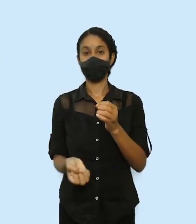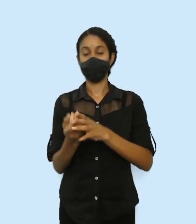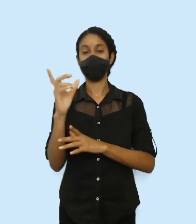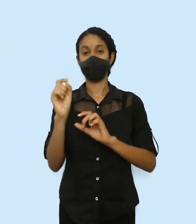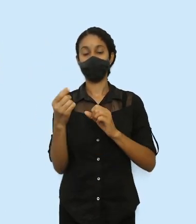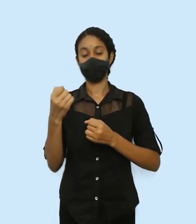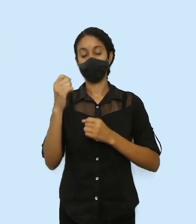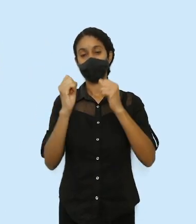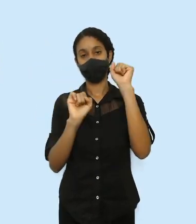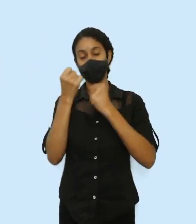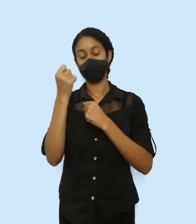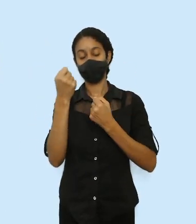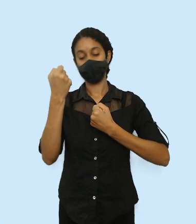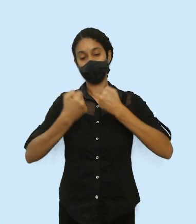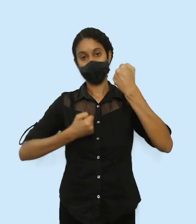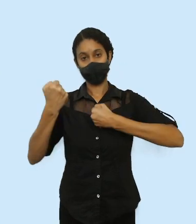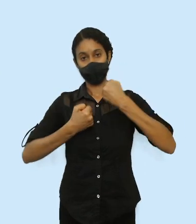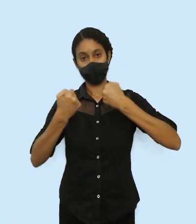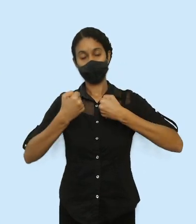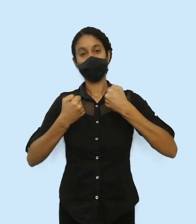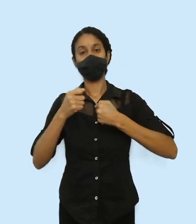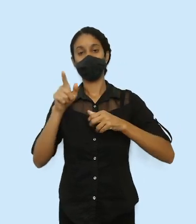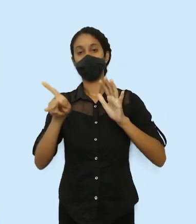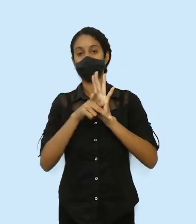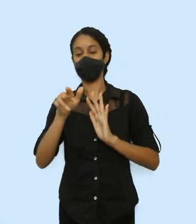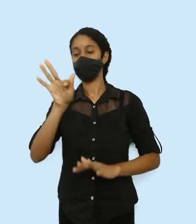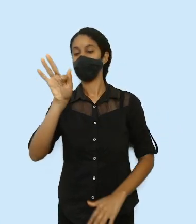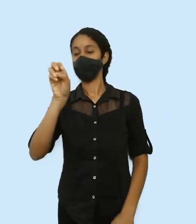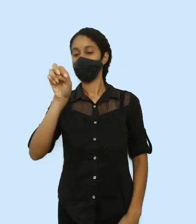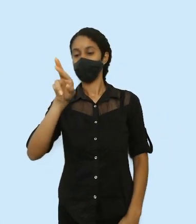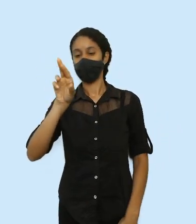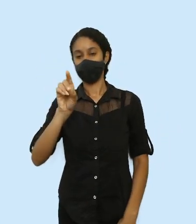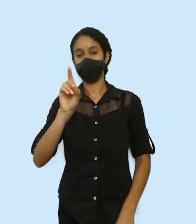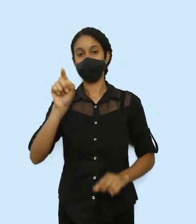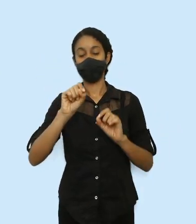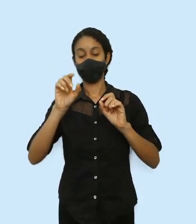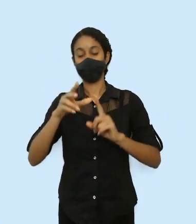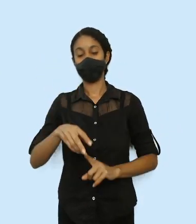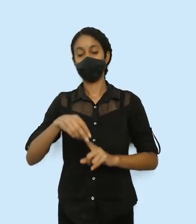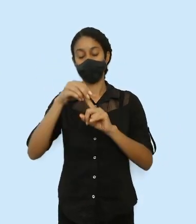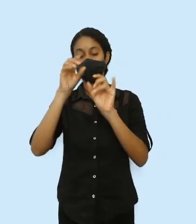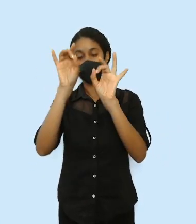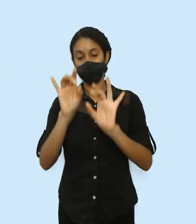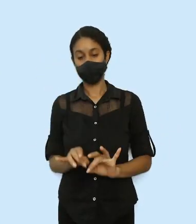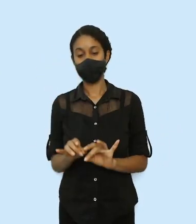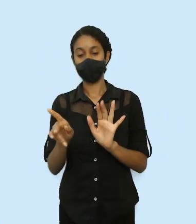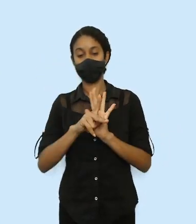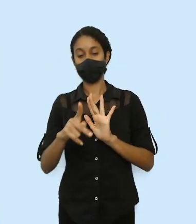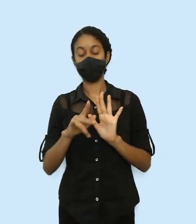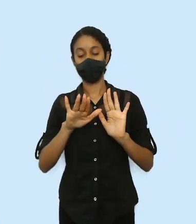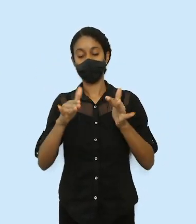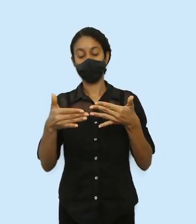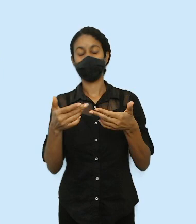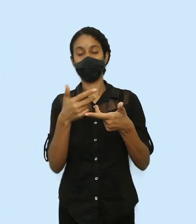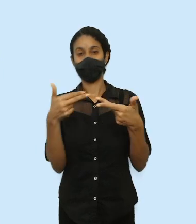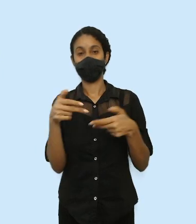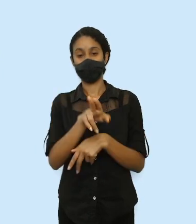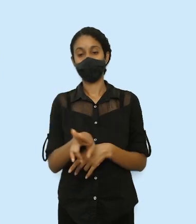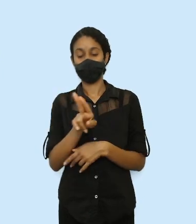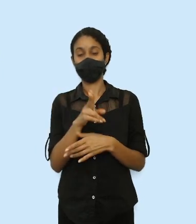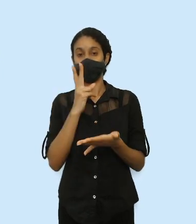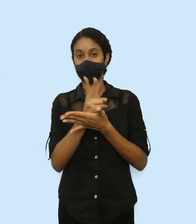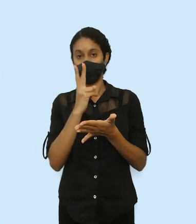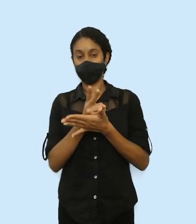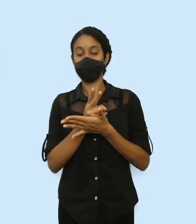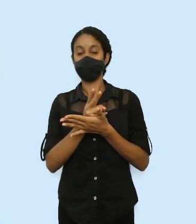automóvel, a Ford, baseado na especialização da função, ou seja, a especialização da função continua ali,